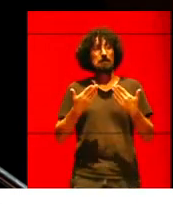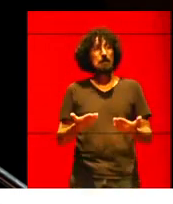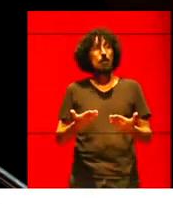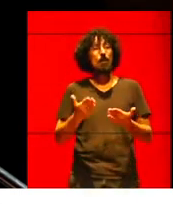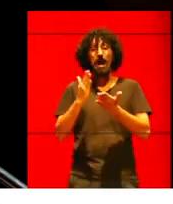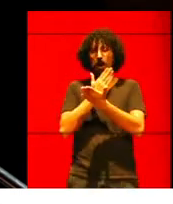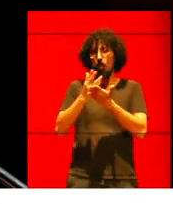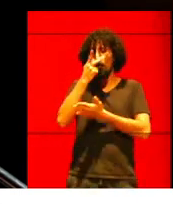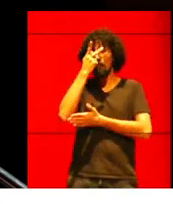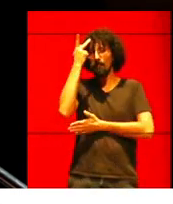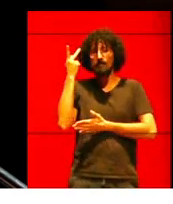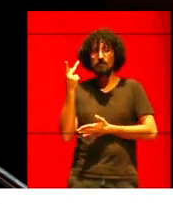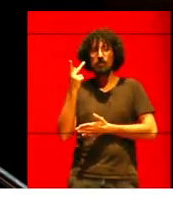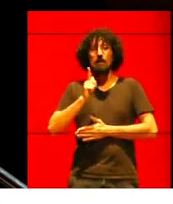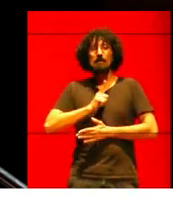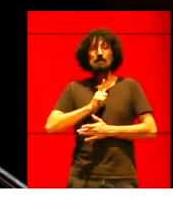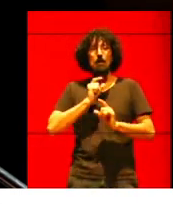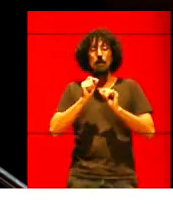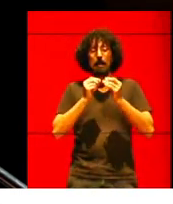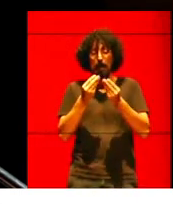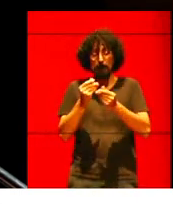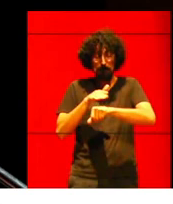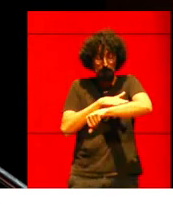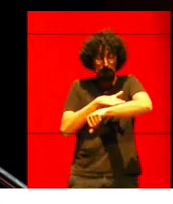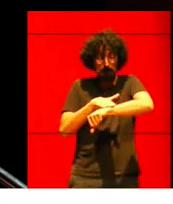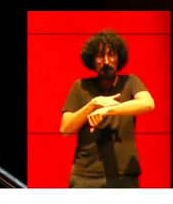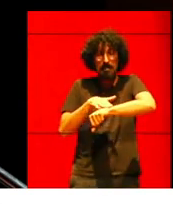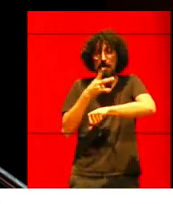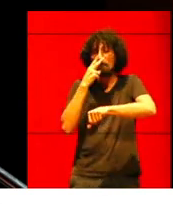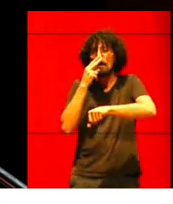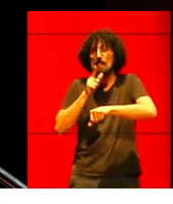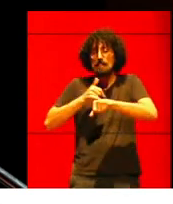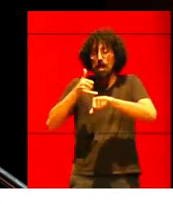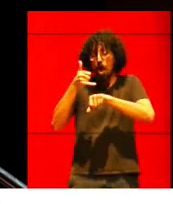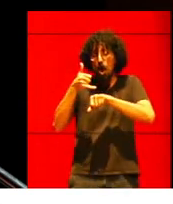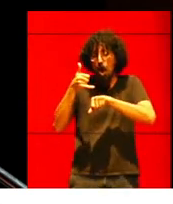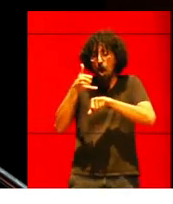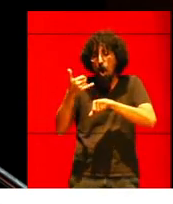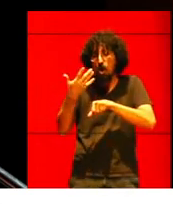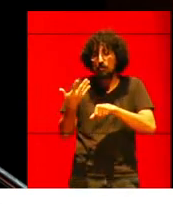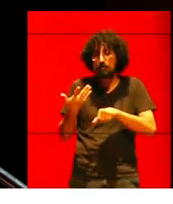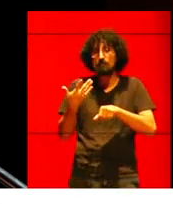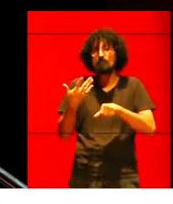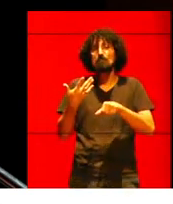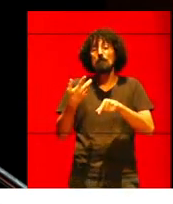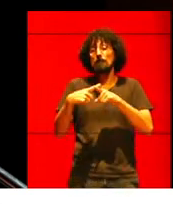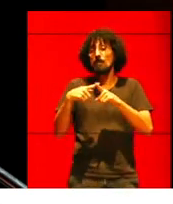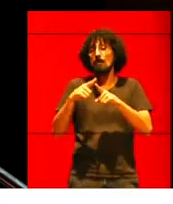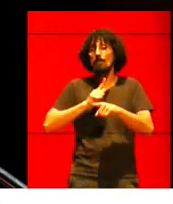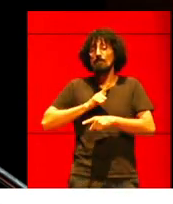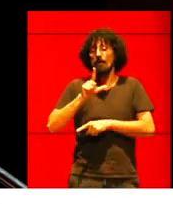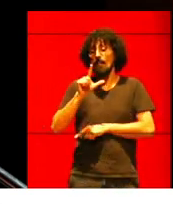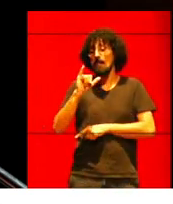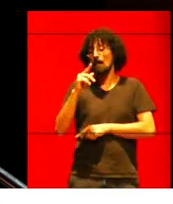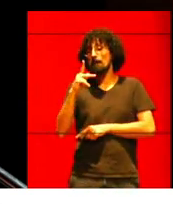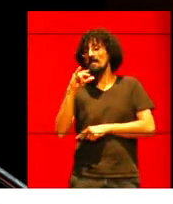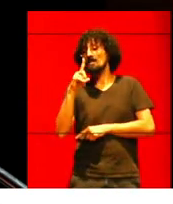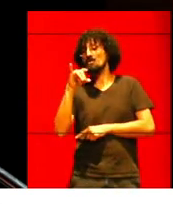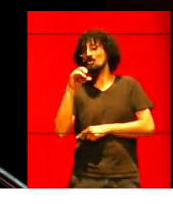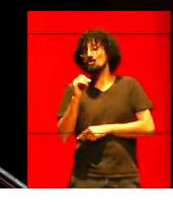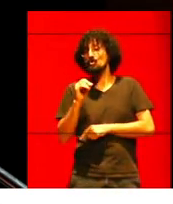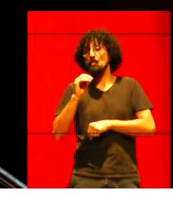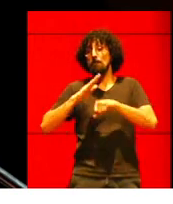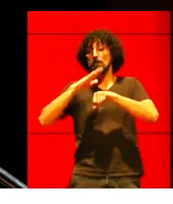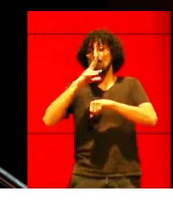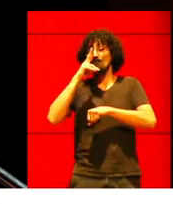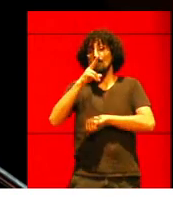pessoas tendem a ter uma pele mais oleosa por conta dessa produção um pouco maior de lipídios na pele. Mas é importante que